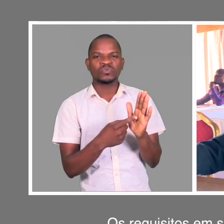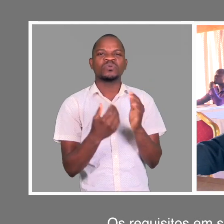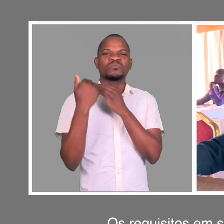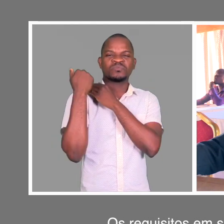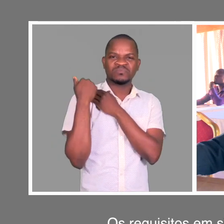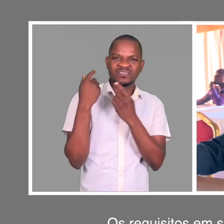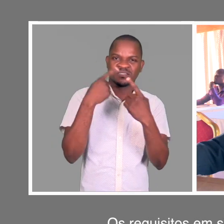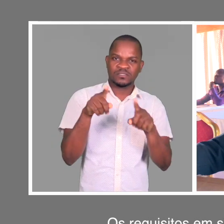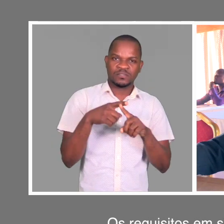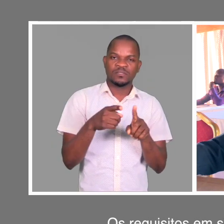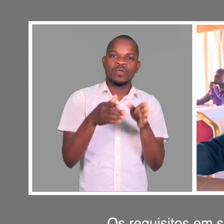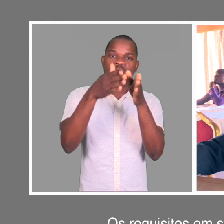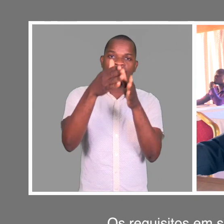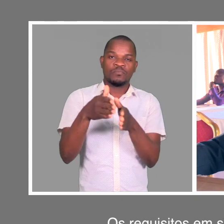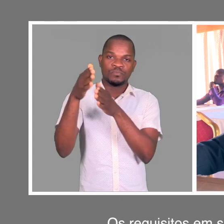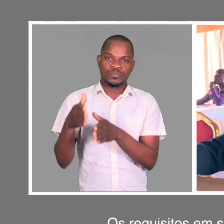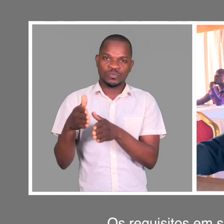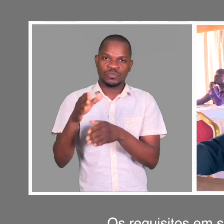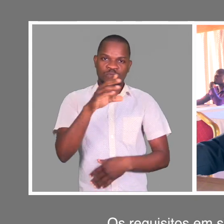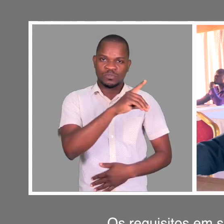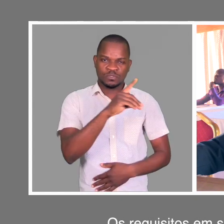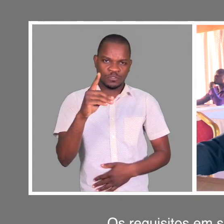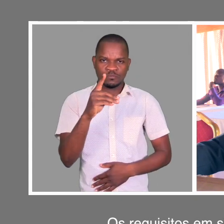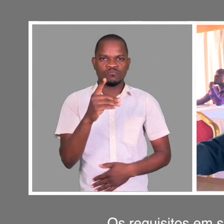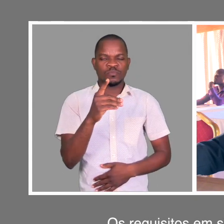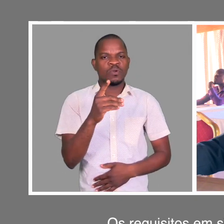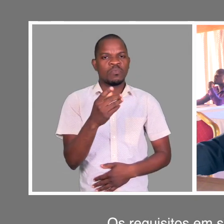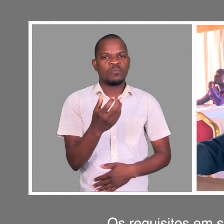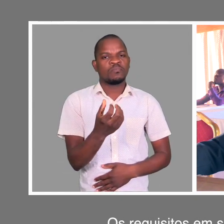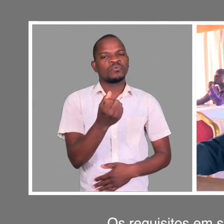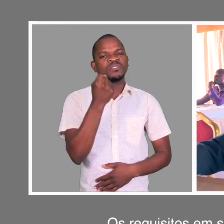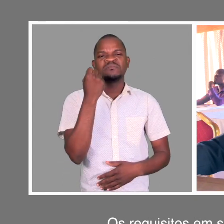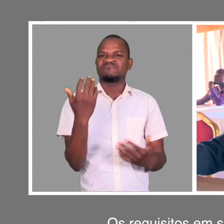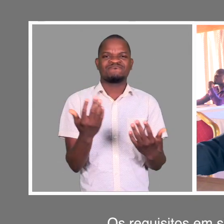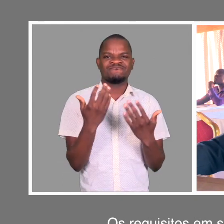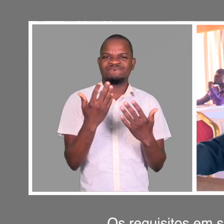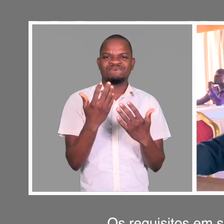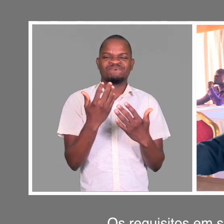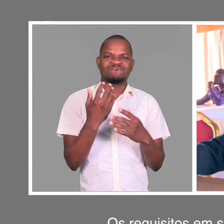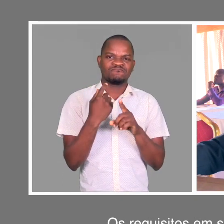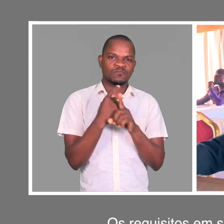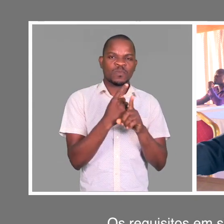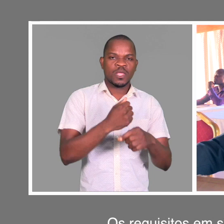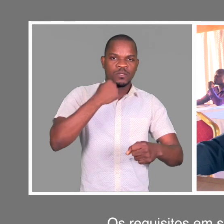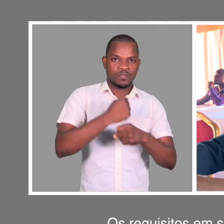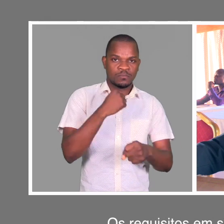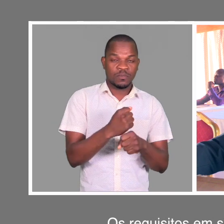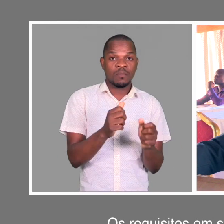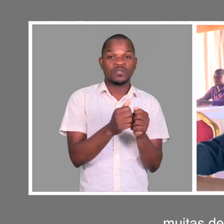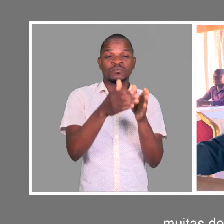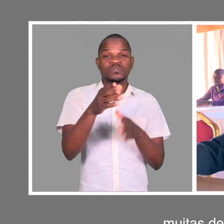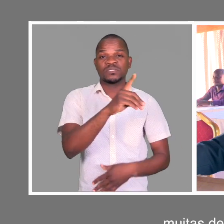solicitados para que uma pessoa com deficiência tenha para o setor de